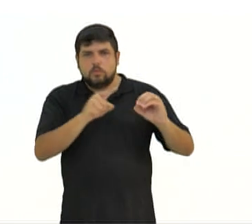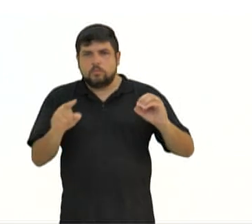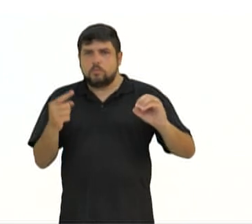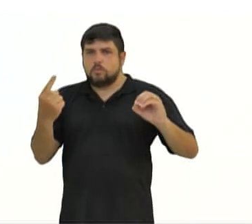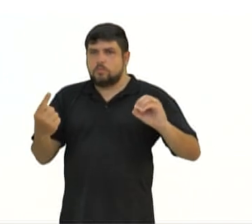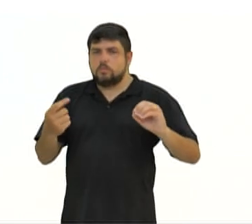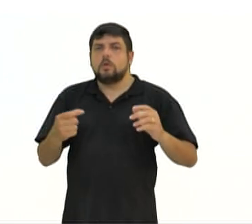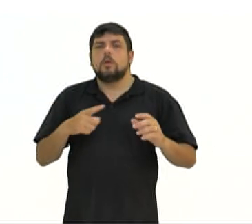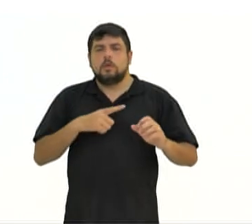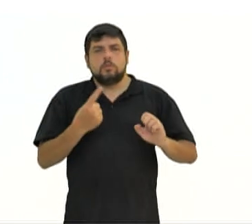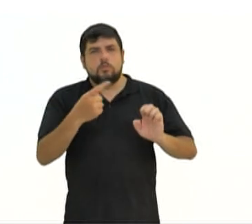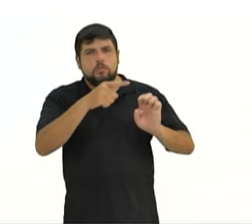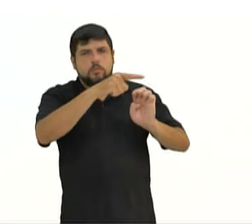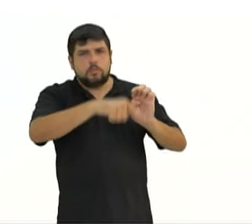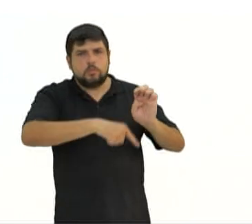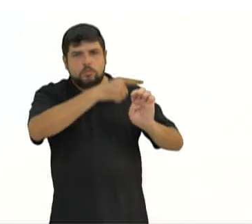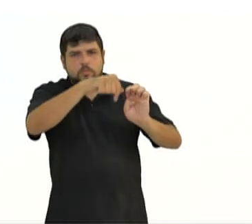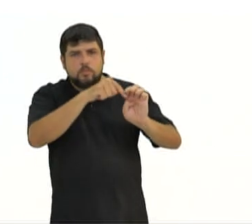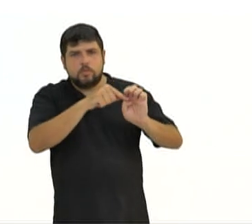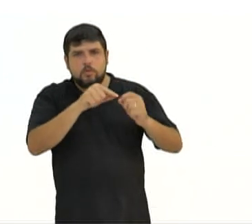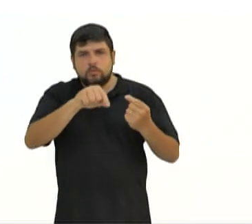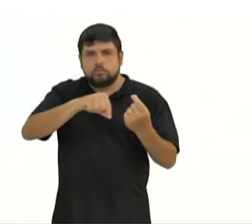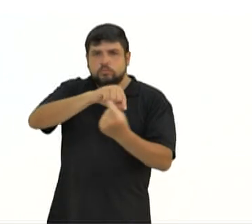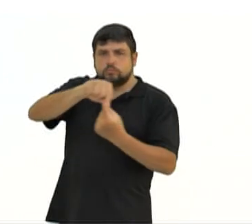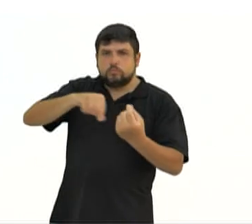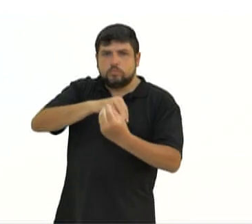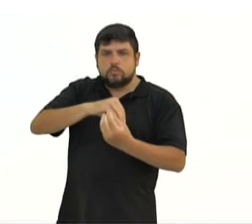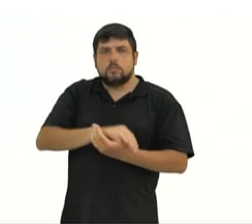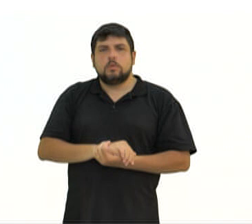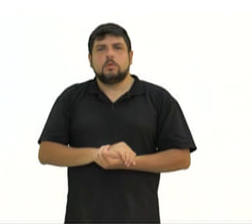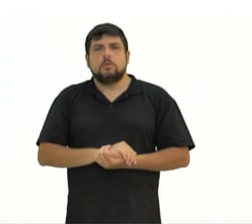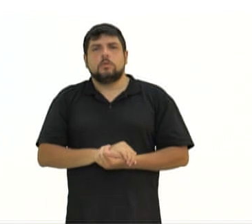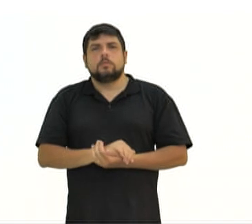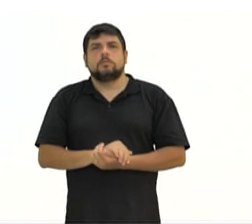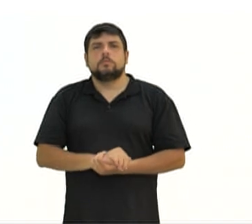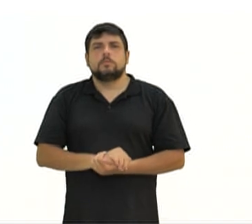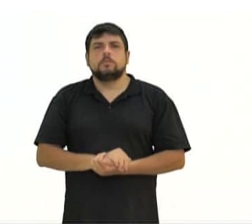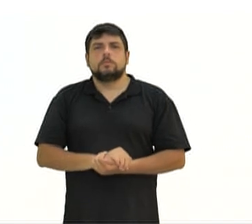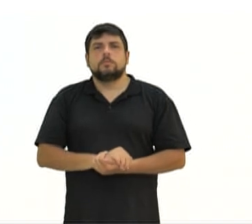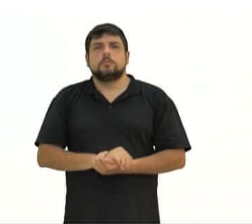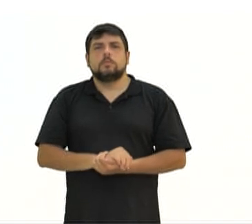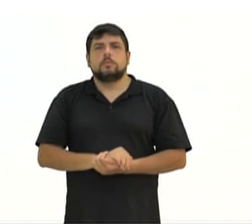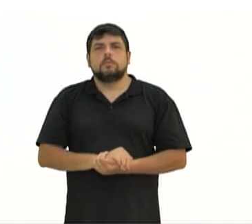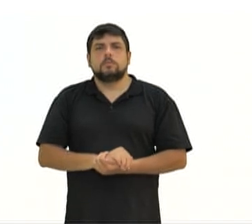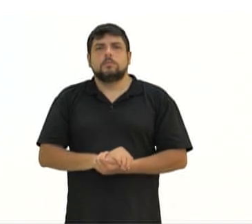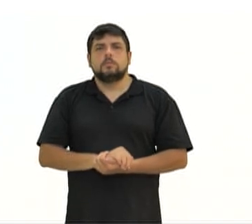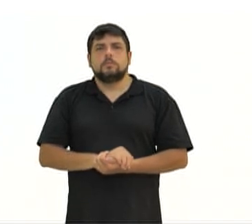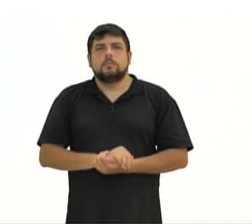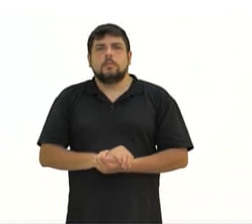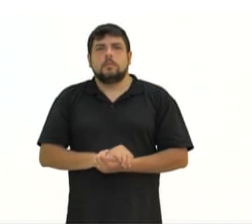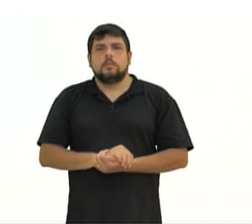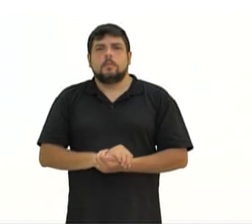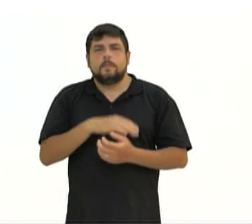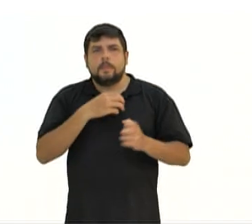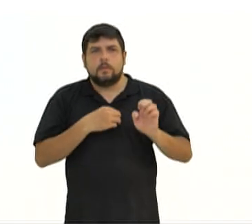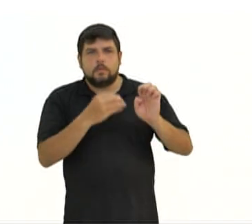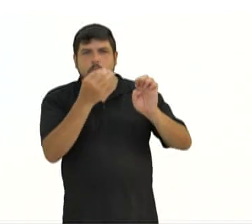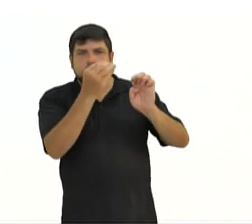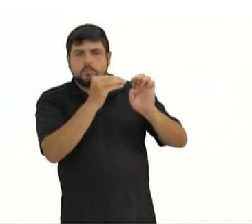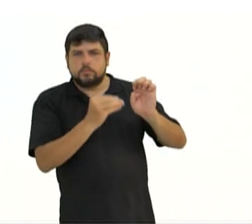tem um elétron circulando nessa situação, o 1 será o coeficiente do CCS2. Preenchido aqui, então, os que estão